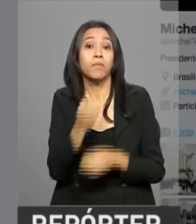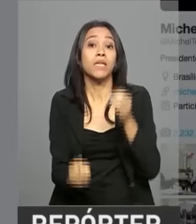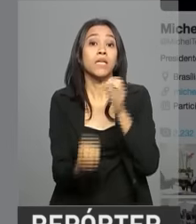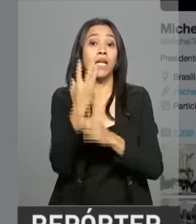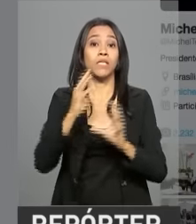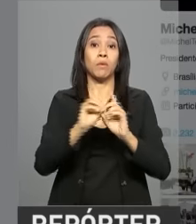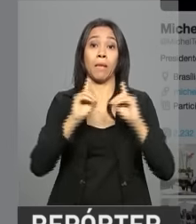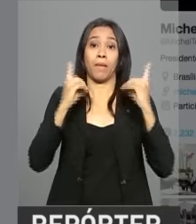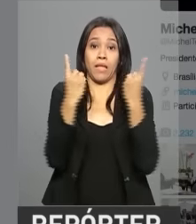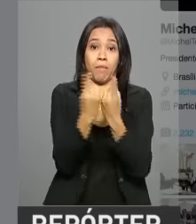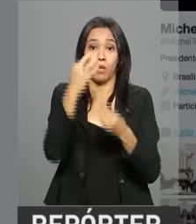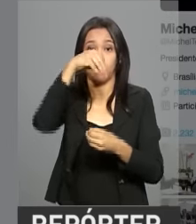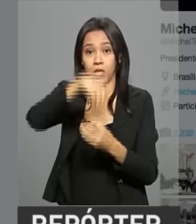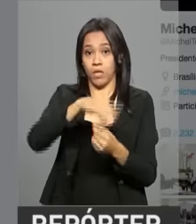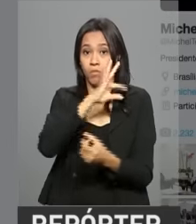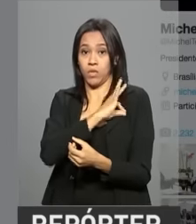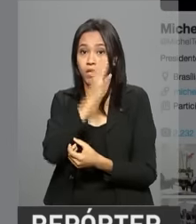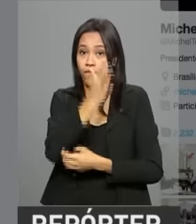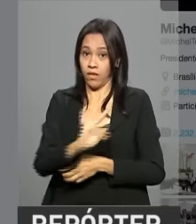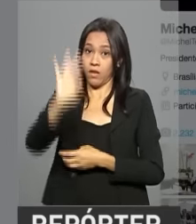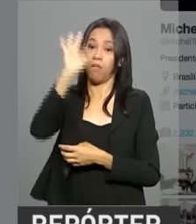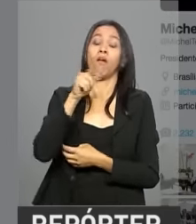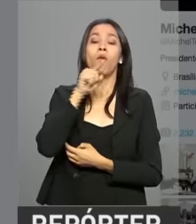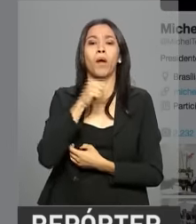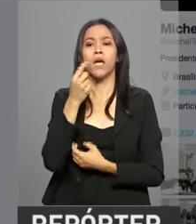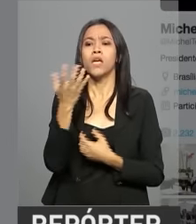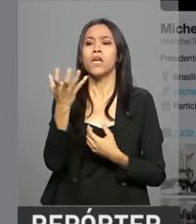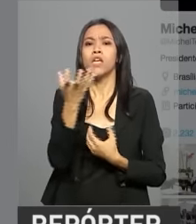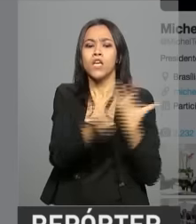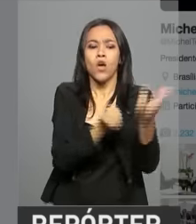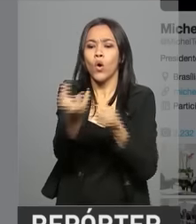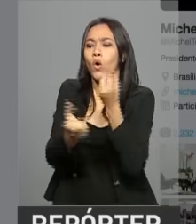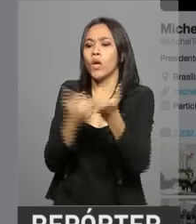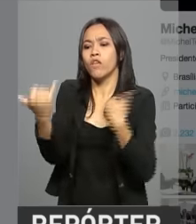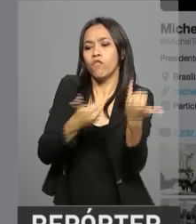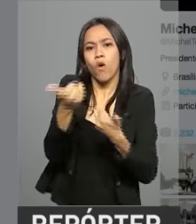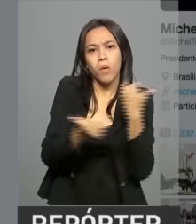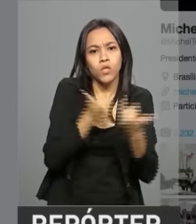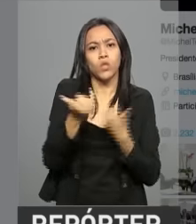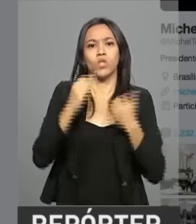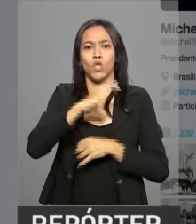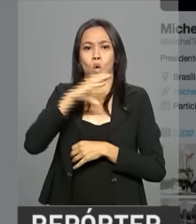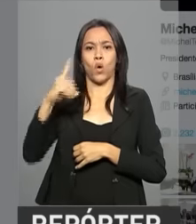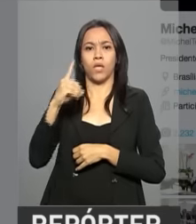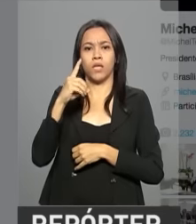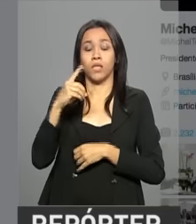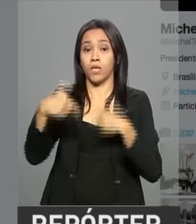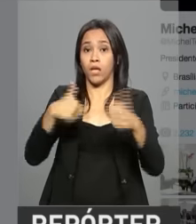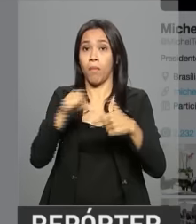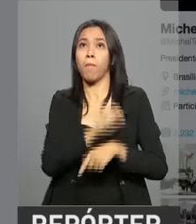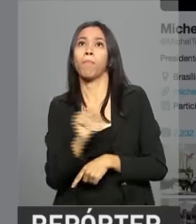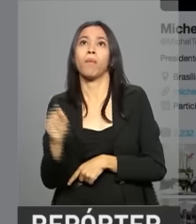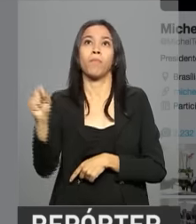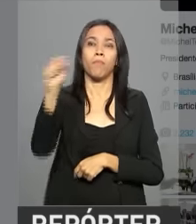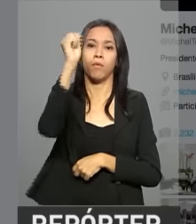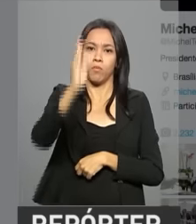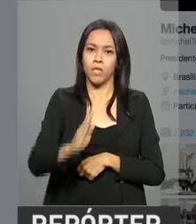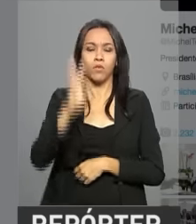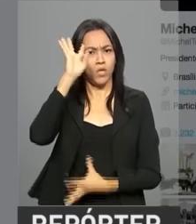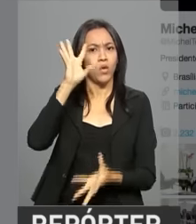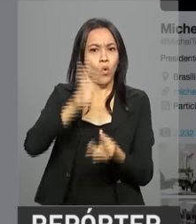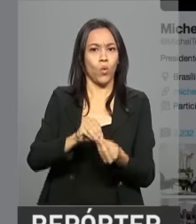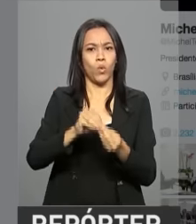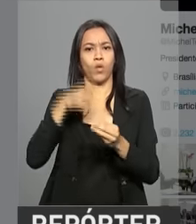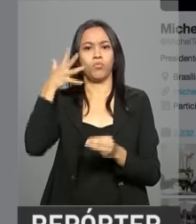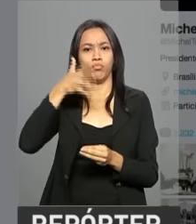departamento na Polícia Federal para reunir informações e coordenar ações em todo o país e concluiu dizendo que